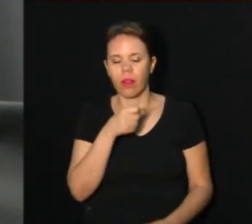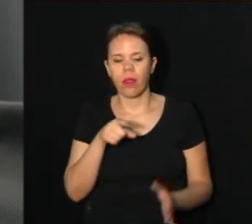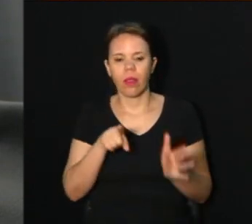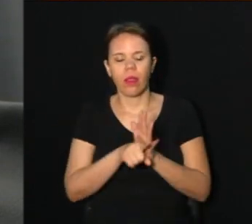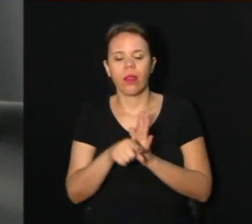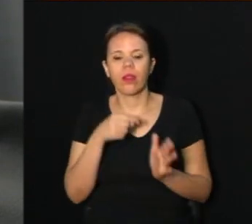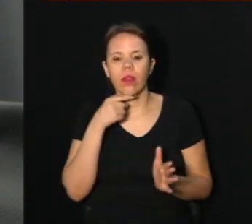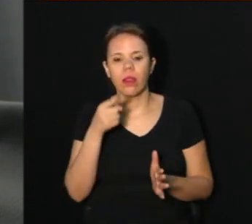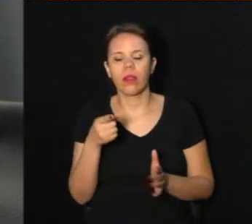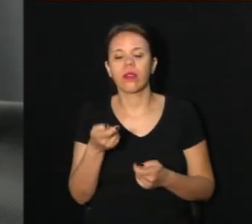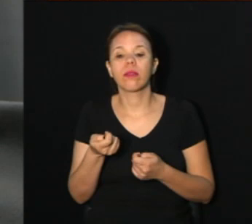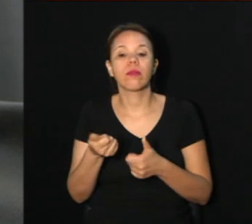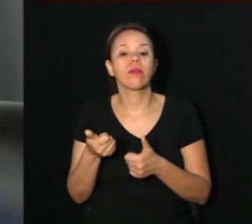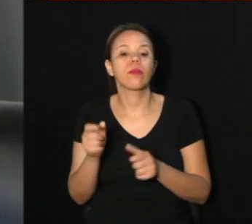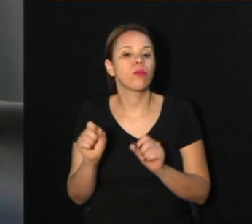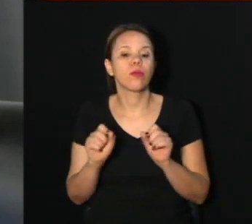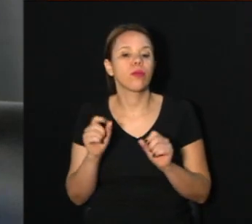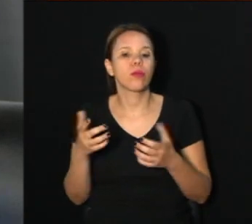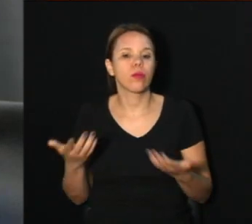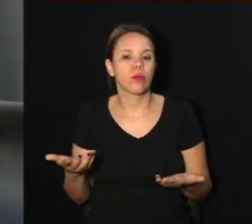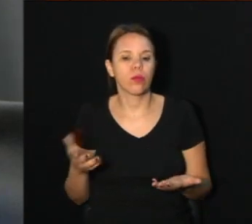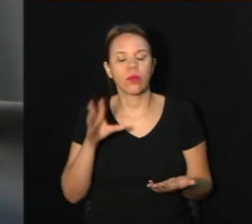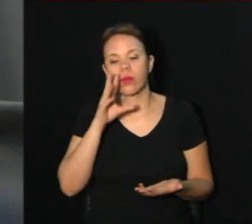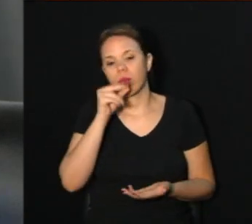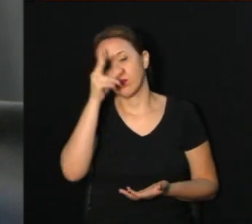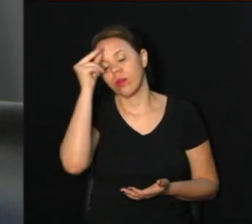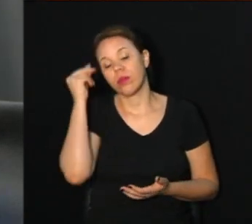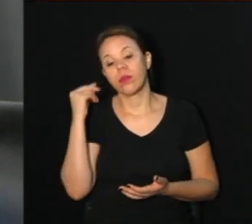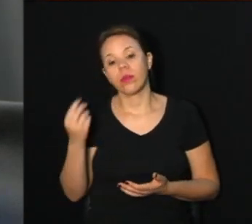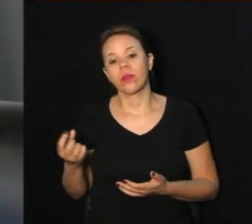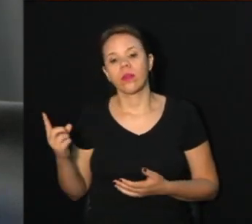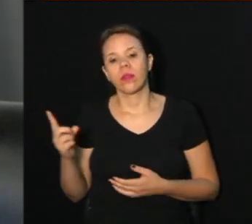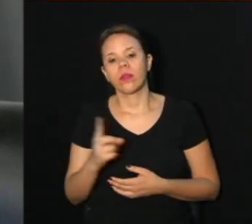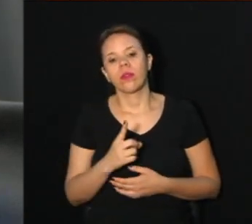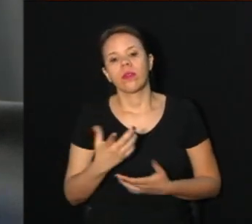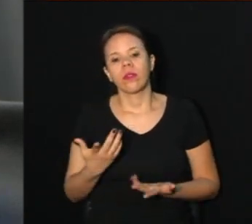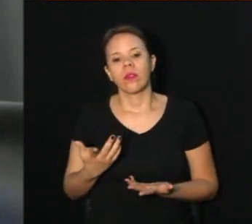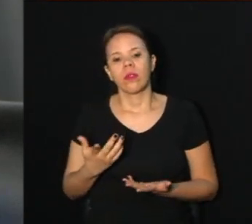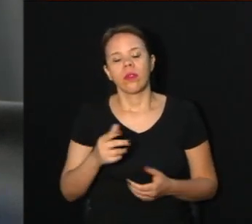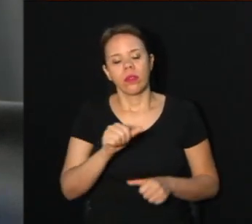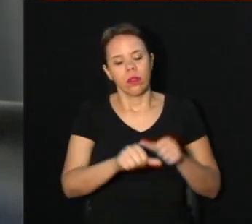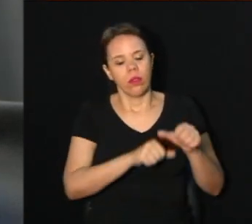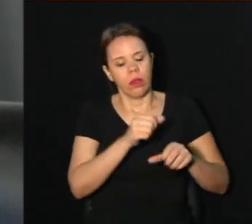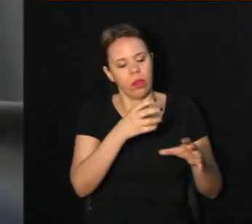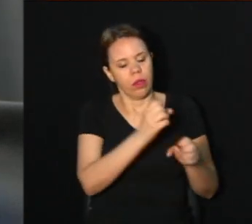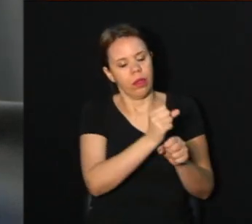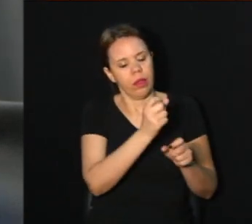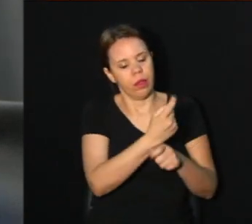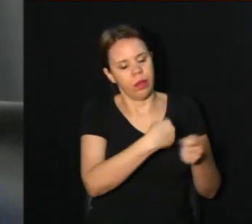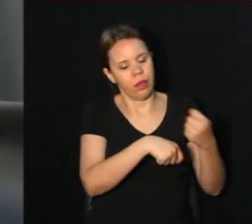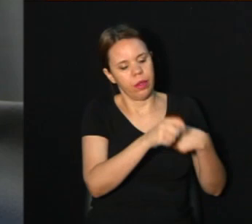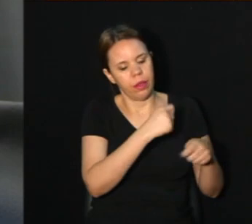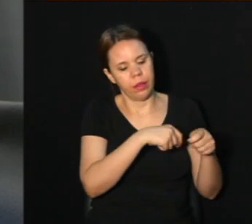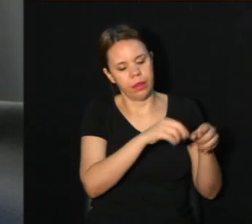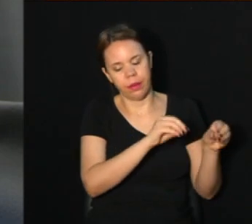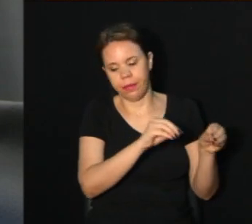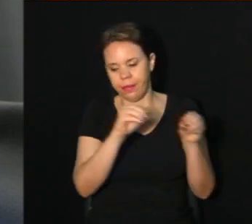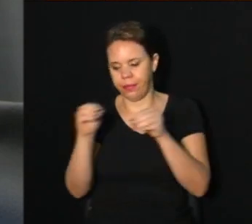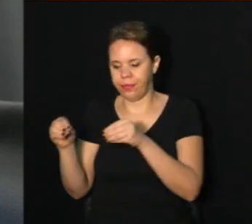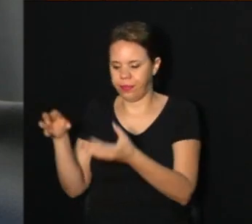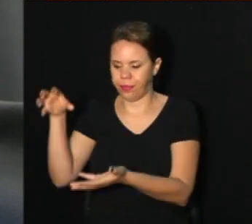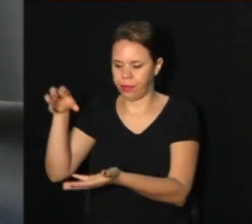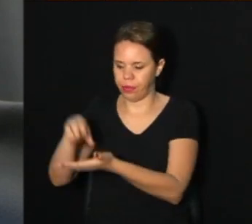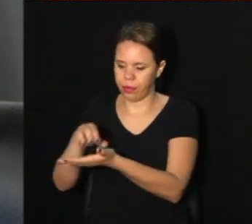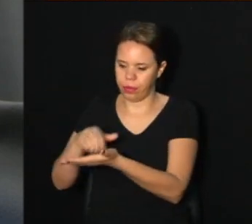aquela gratificação aos servidores que virão de finanças para a futura Secretaria de